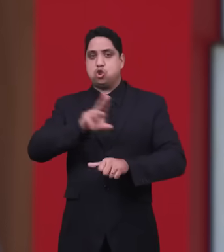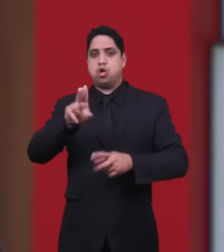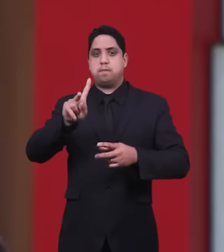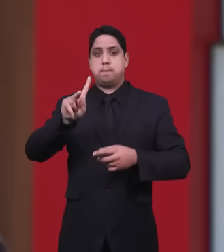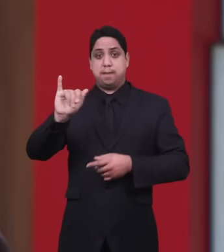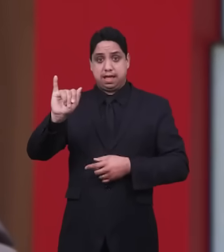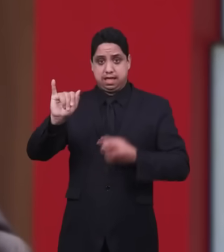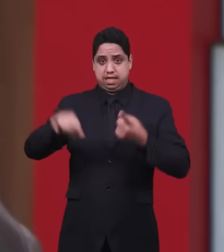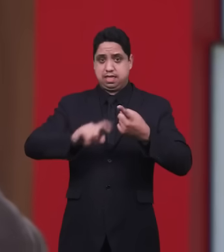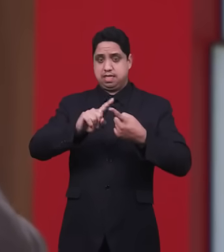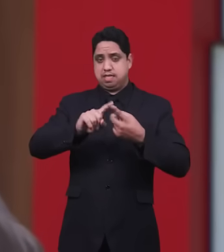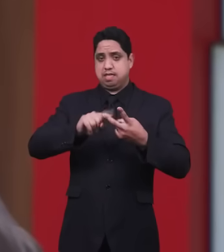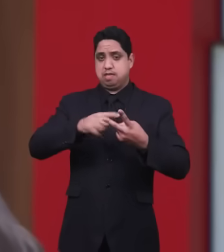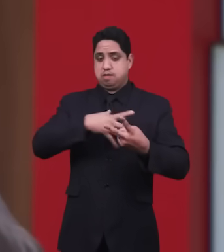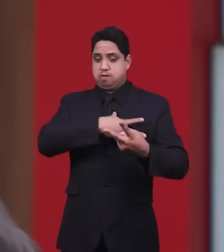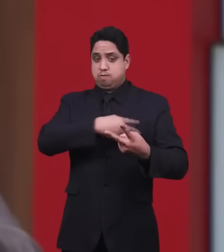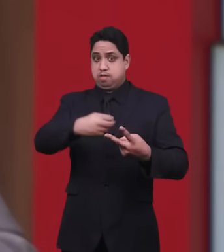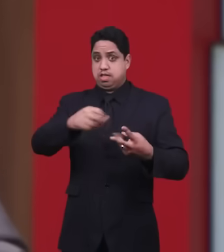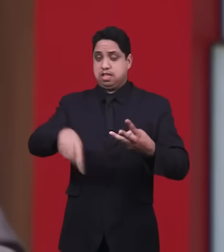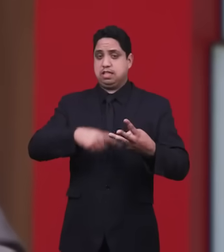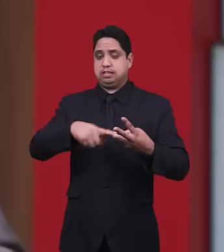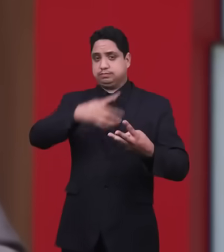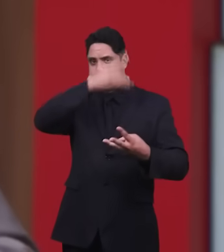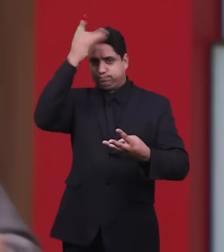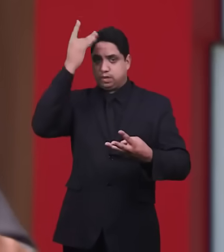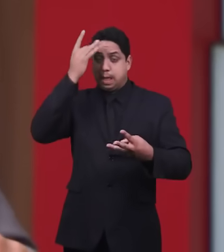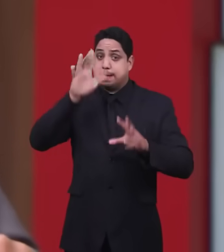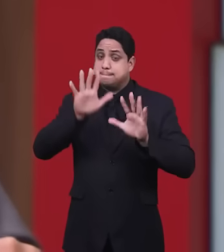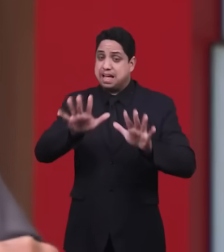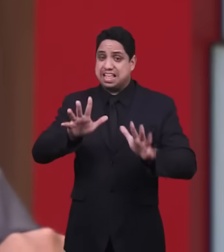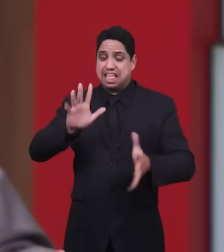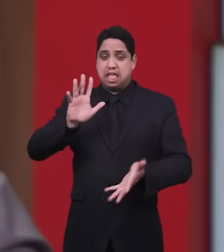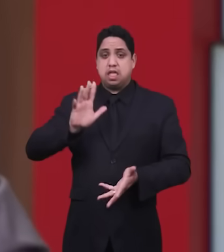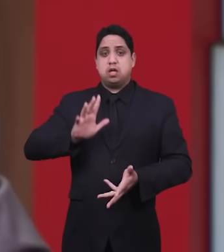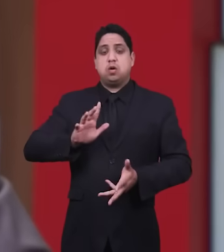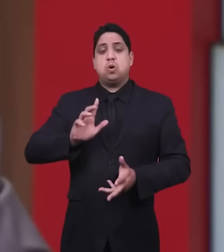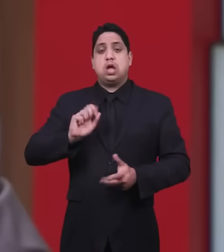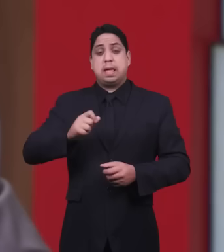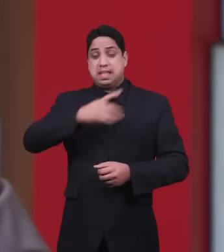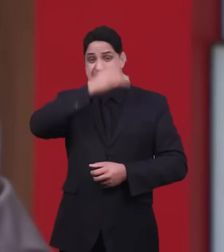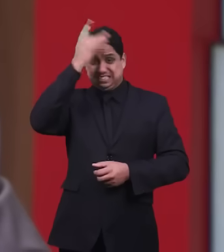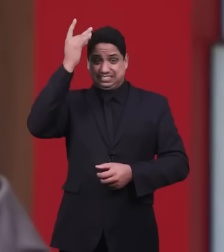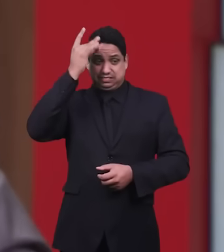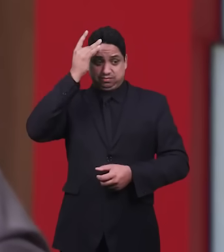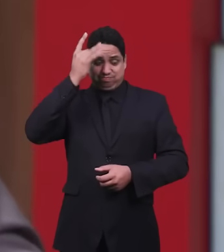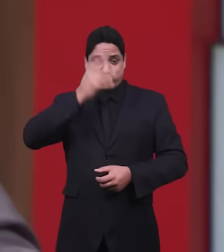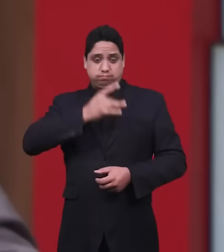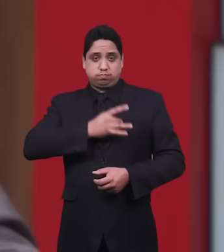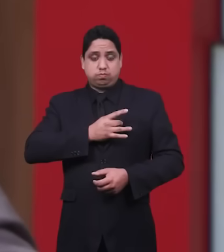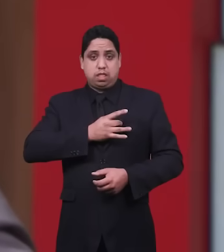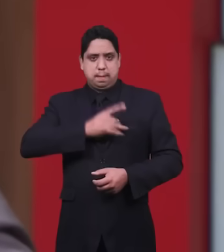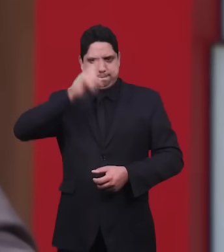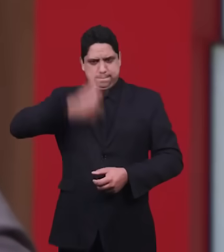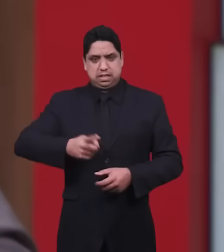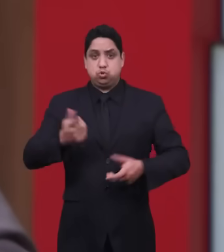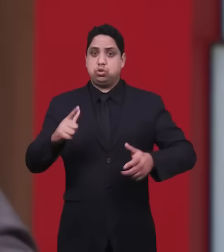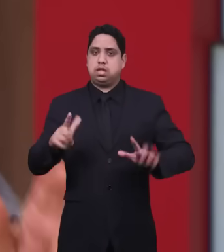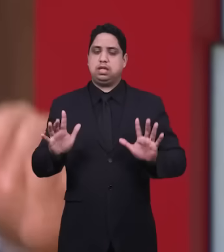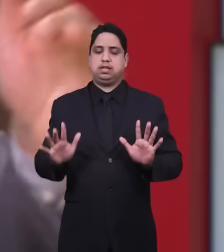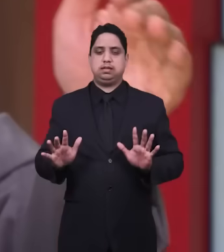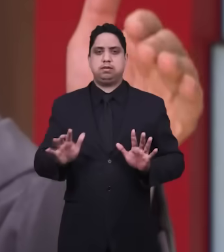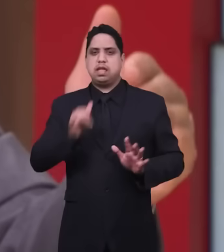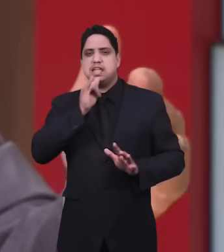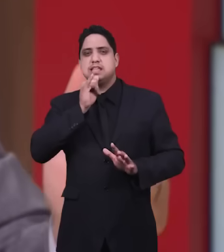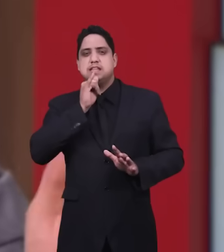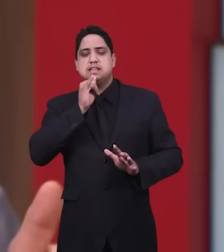Espírito Santo. Mas ele não tem a ordem de batizar com o Espírito Santo. Nós temos até um fato, né, que quando